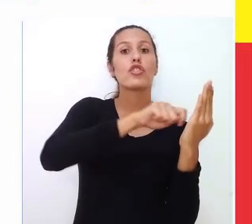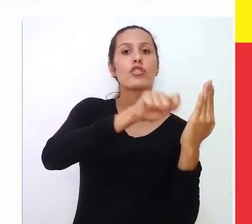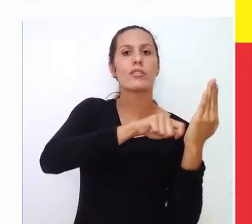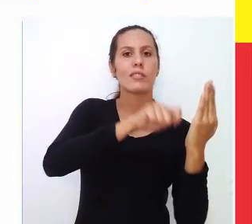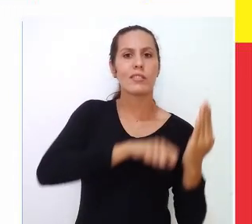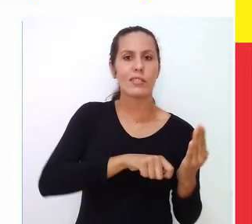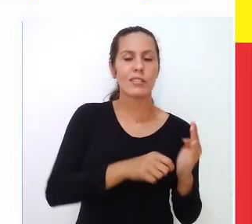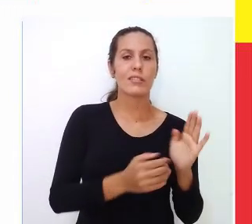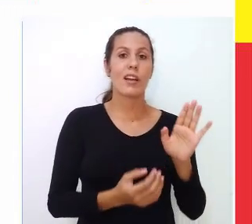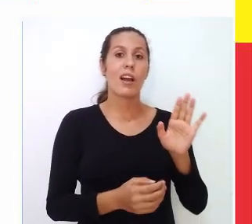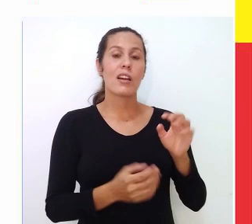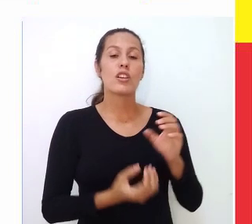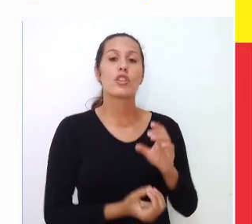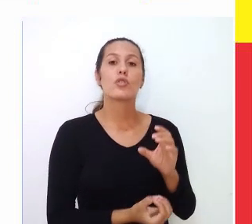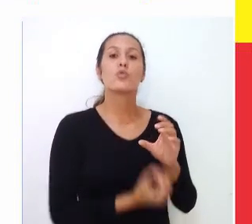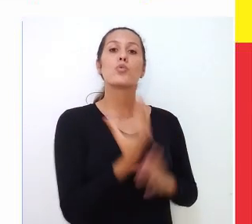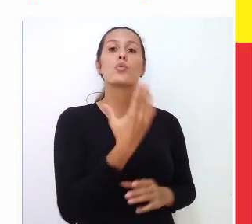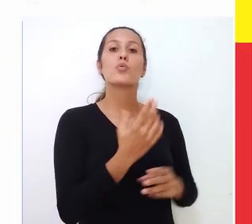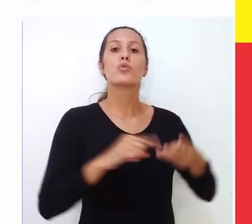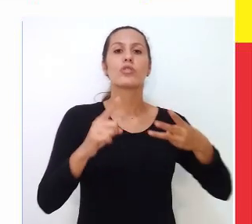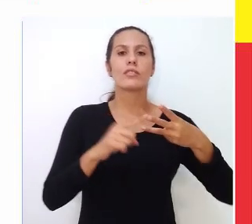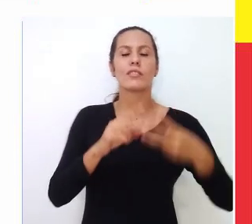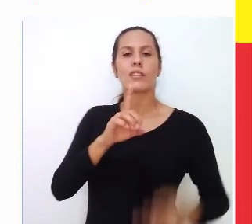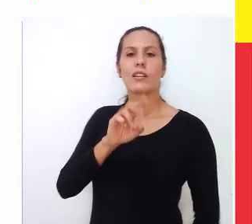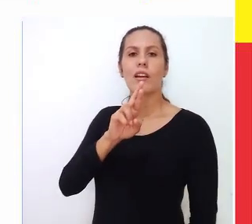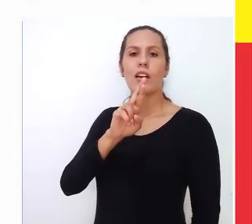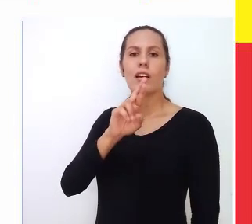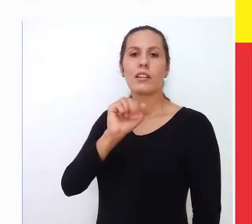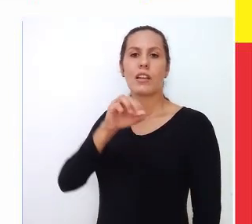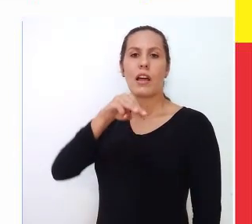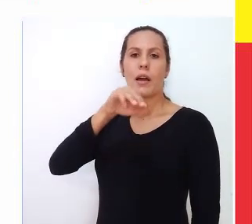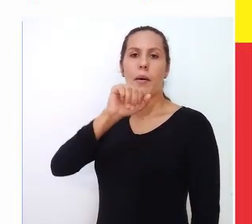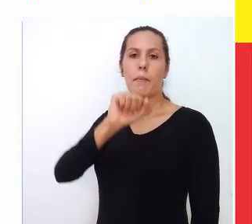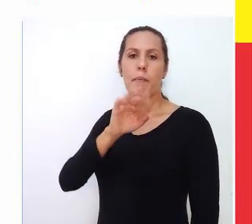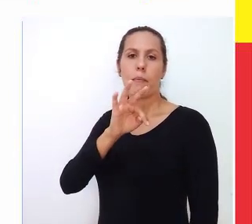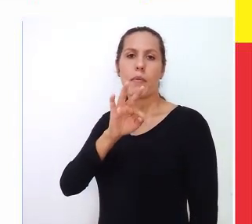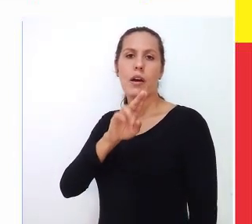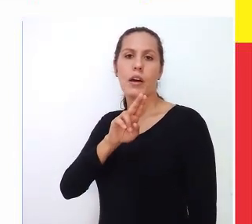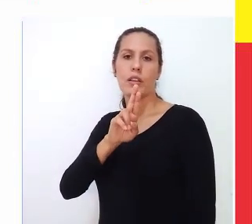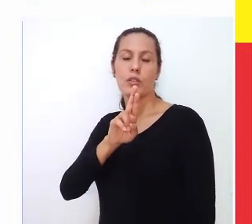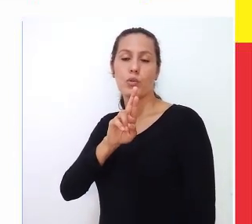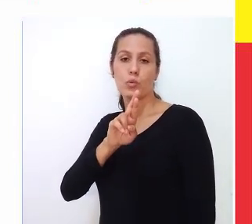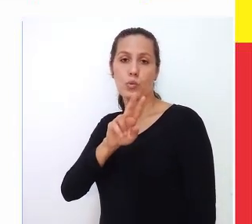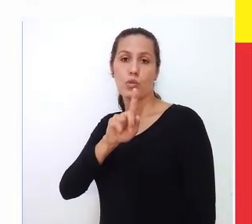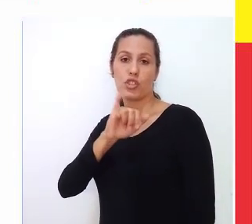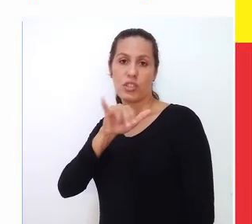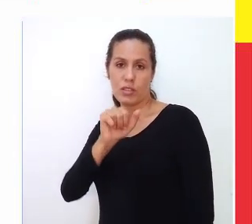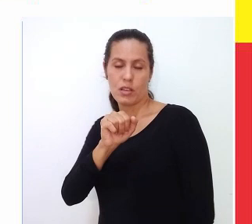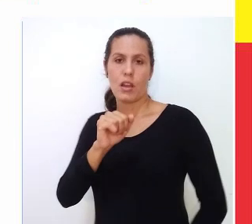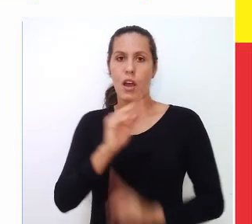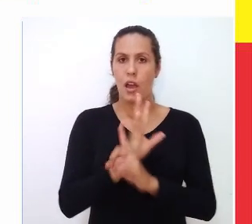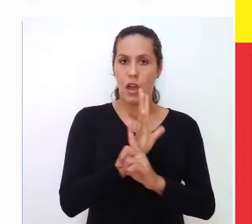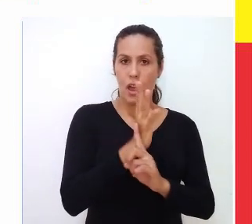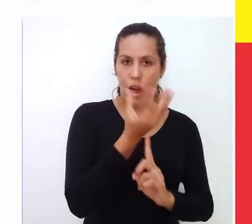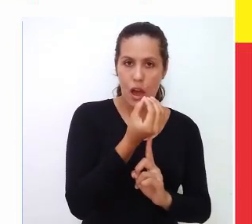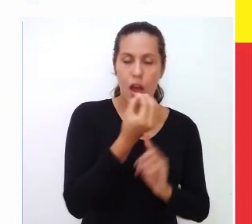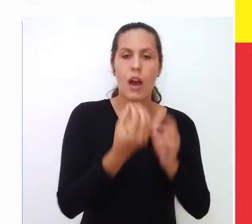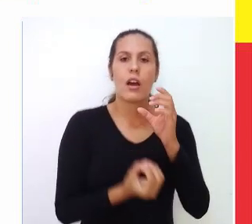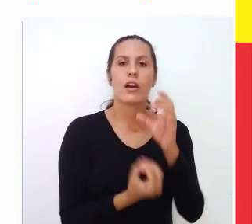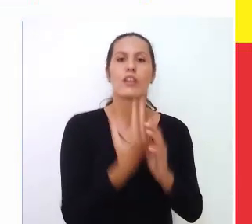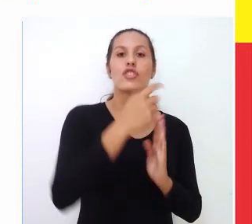a partir daí, surge a dramaturgia. Dramaturgia é a arte de escrever textos teatrais. E